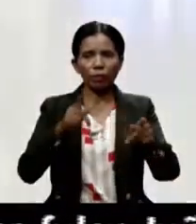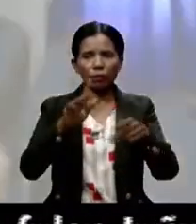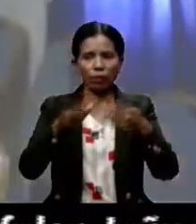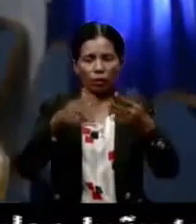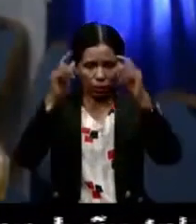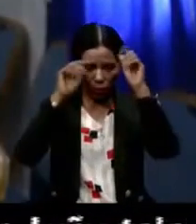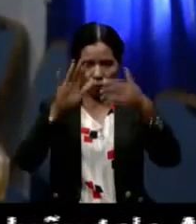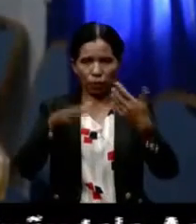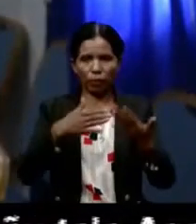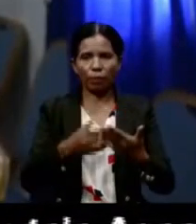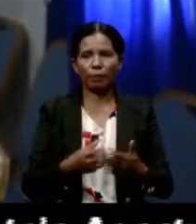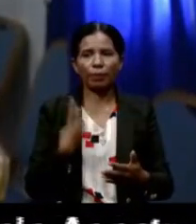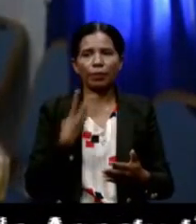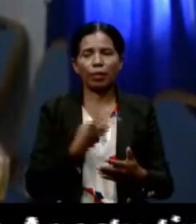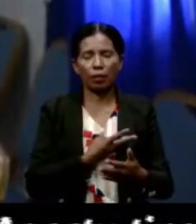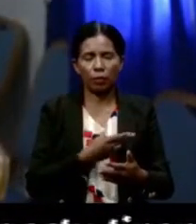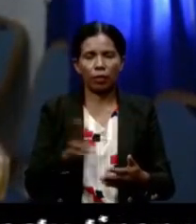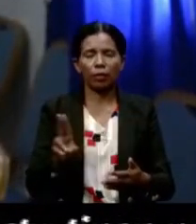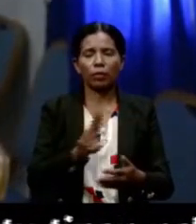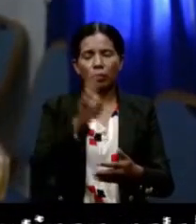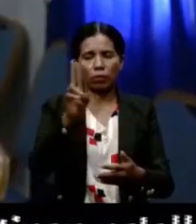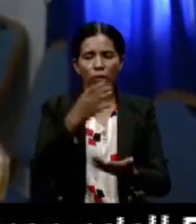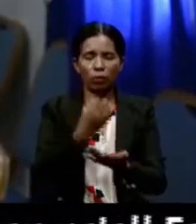otu. A mi se executa